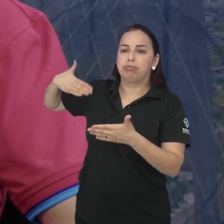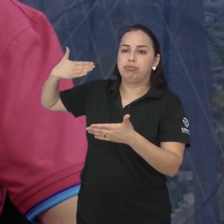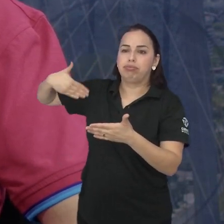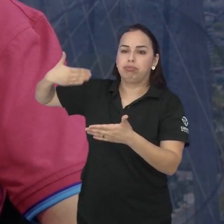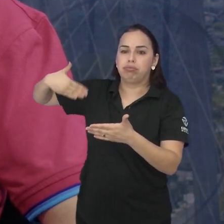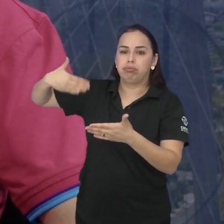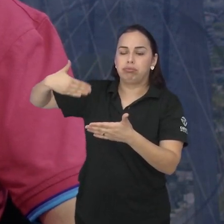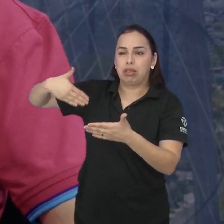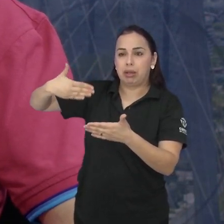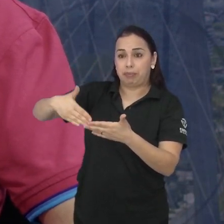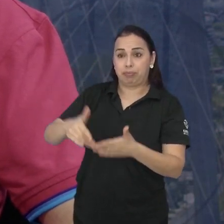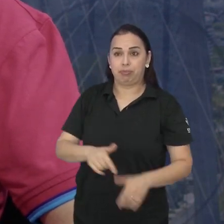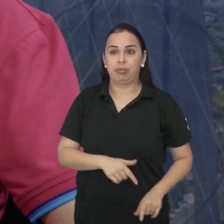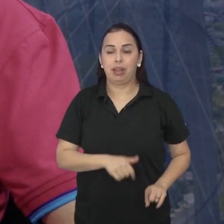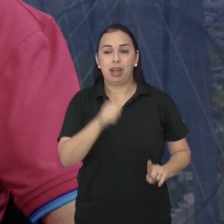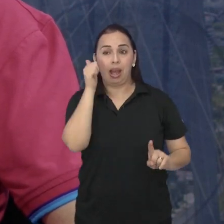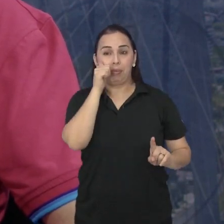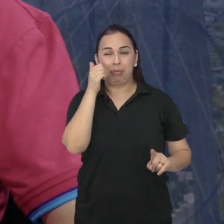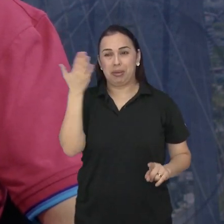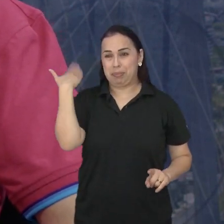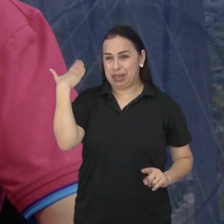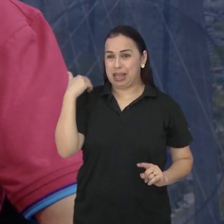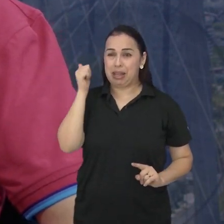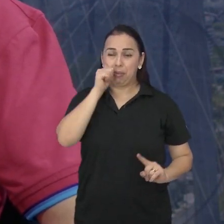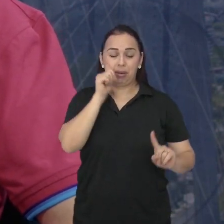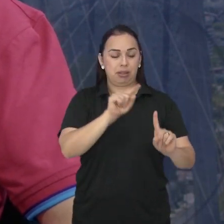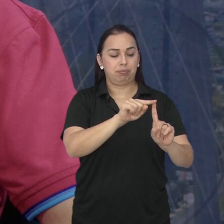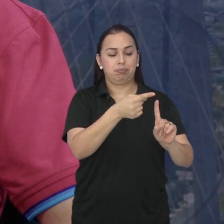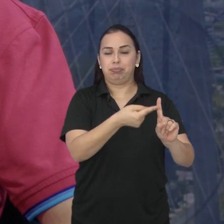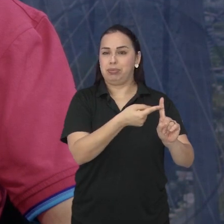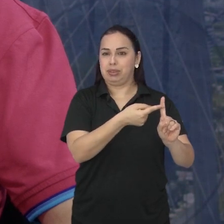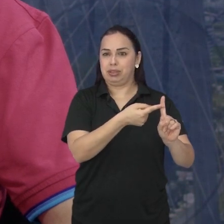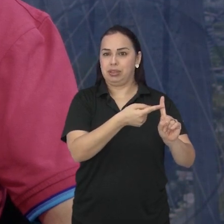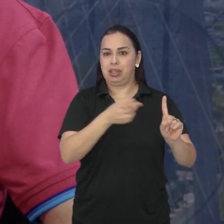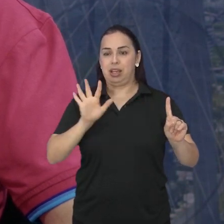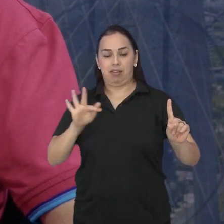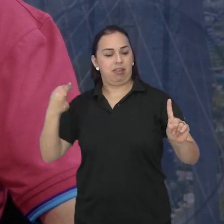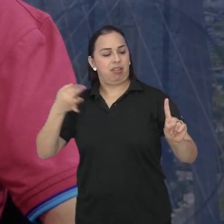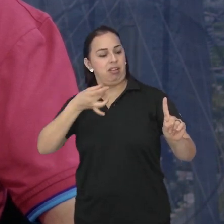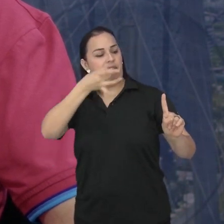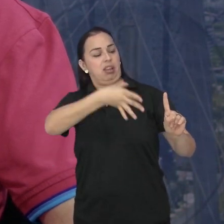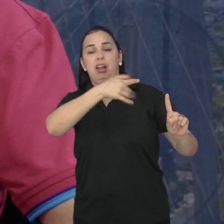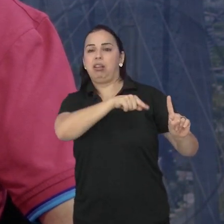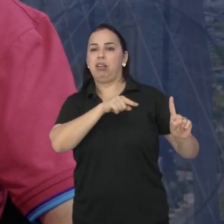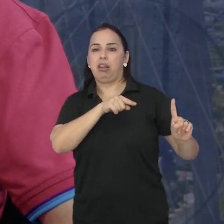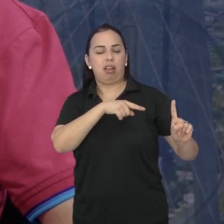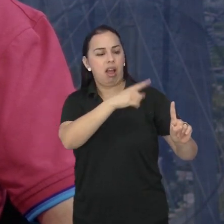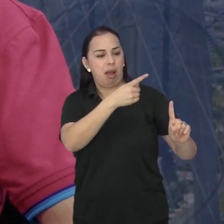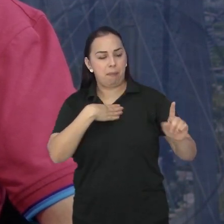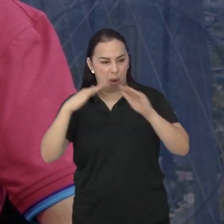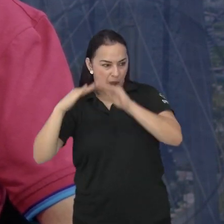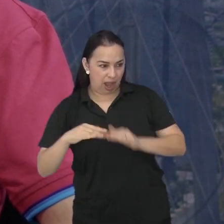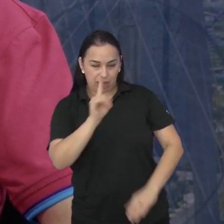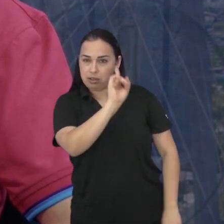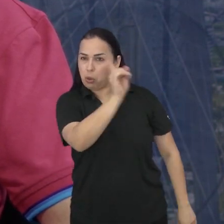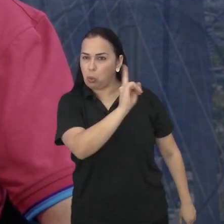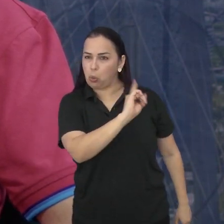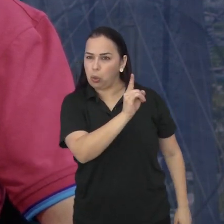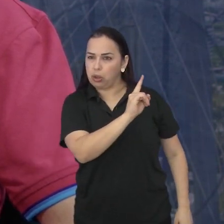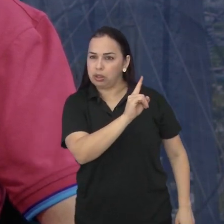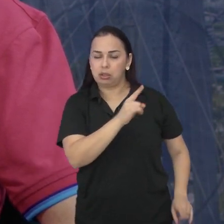país. Aonde a mulher que engravidava, a família dizia, você não fica mais dentro de